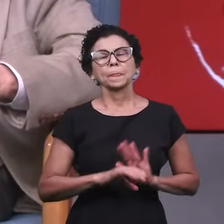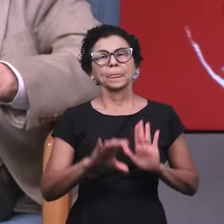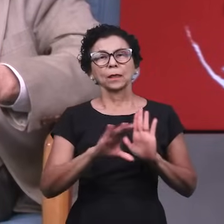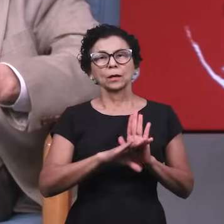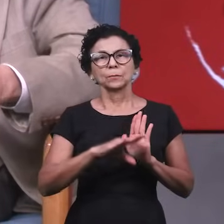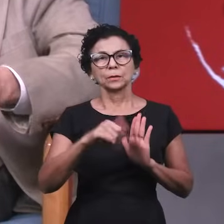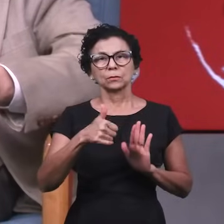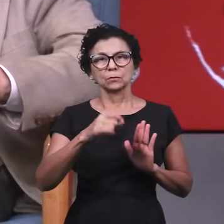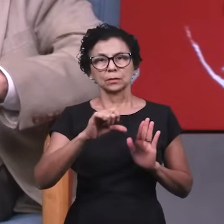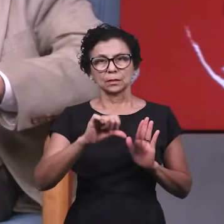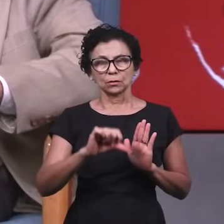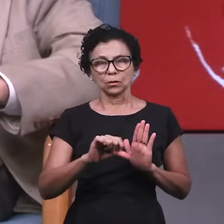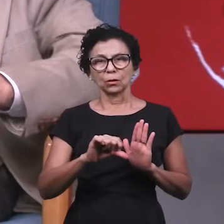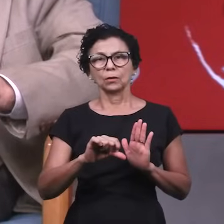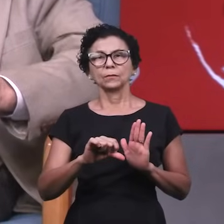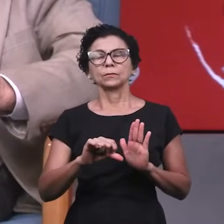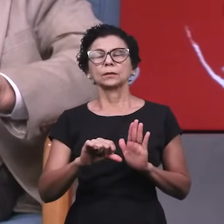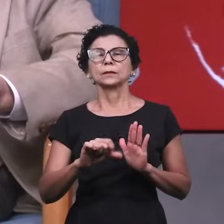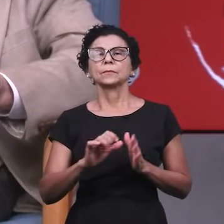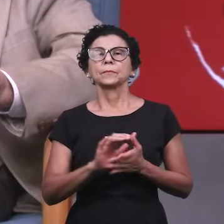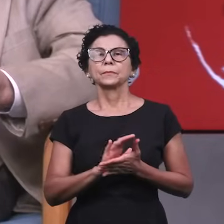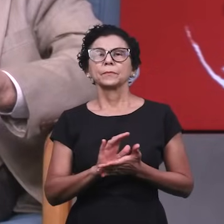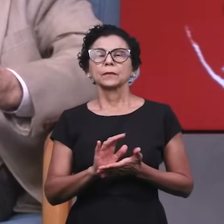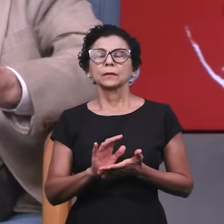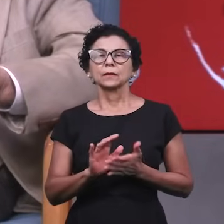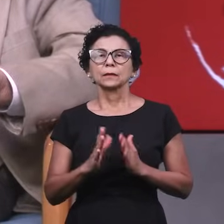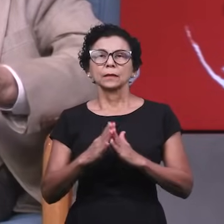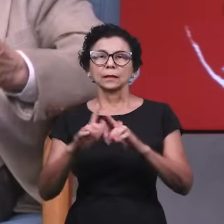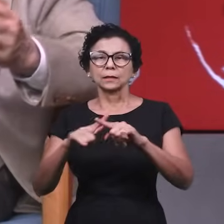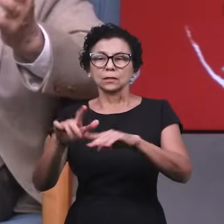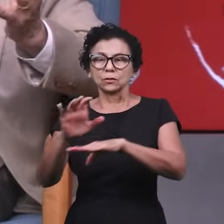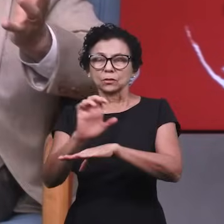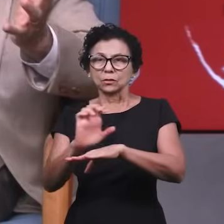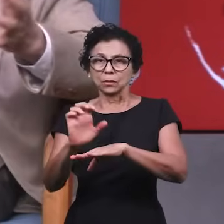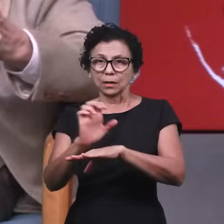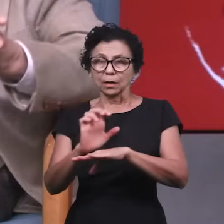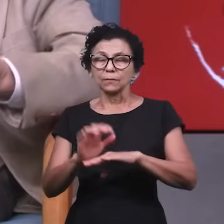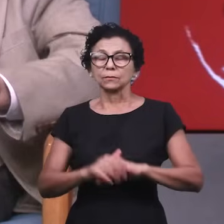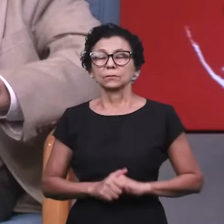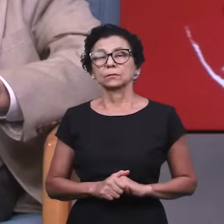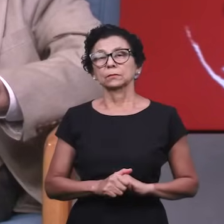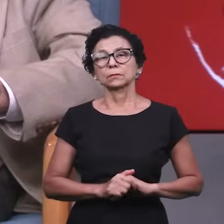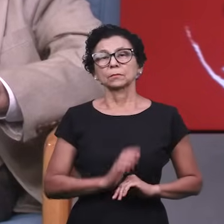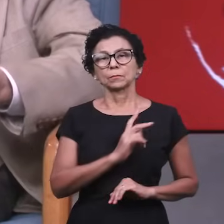a igreja de Éfeso, quando ele ora, quando ele pergunta